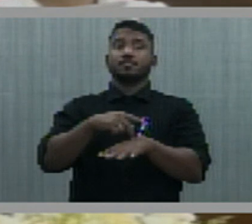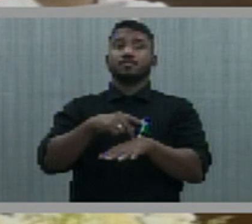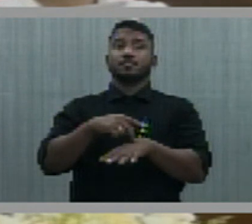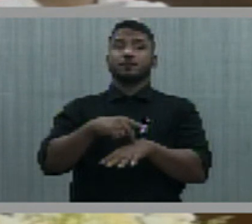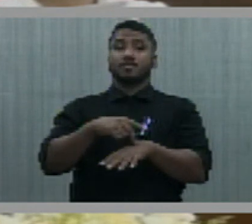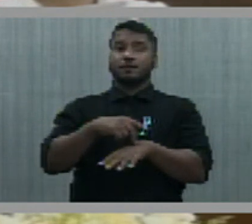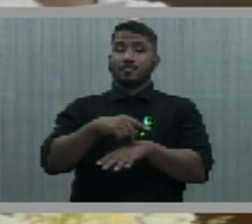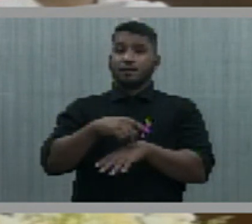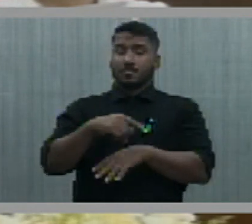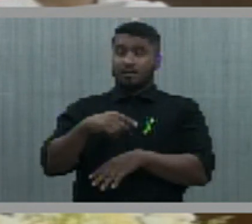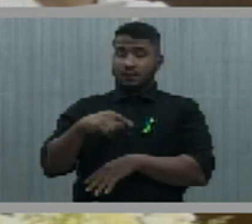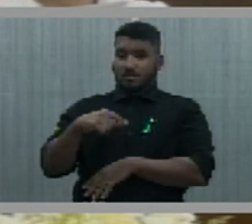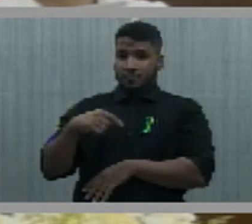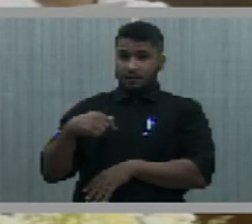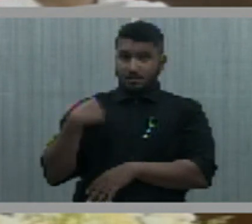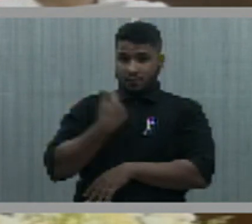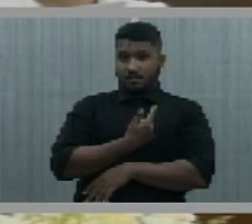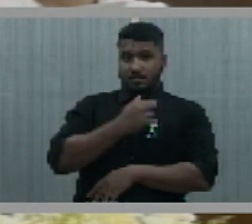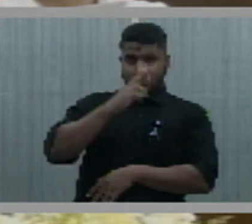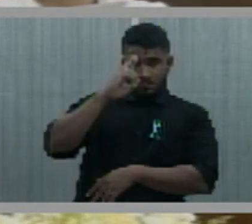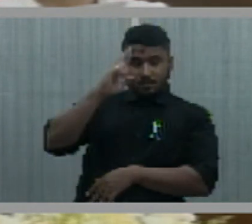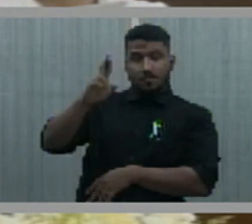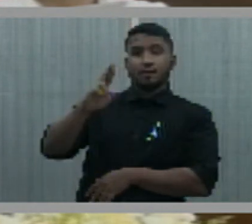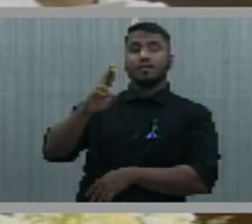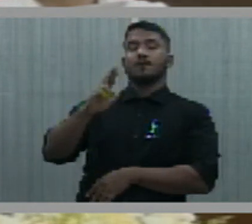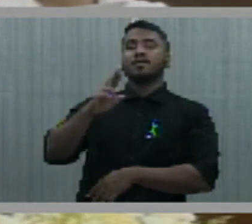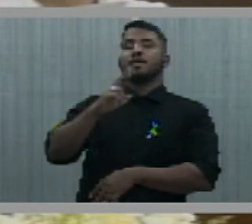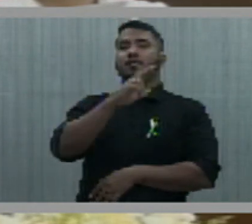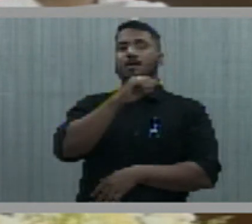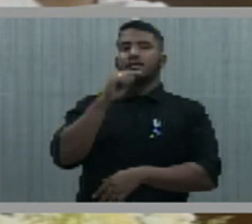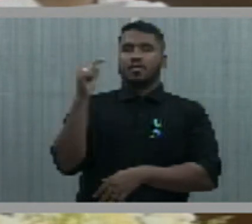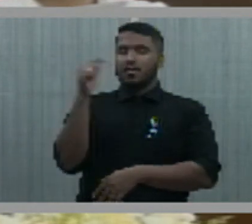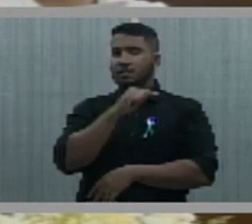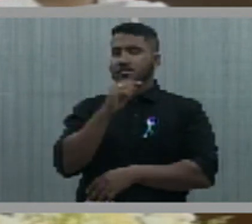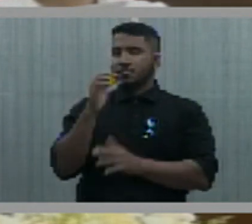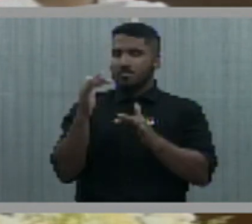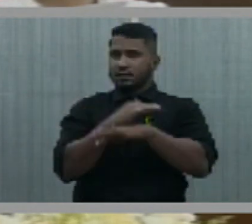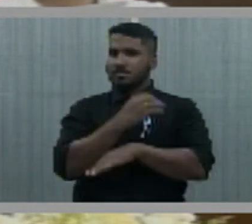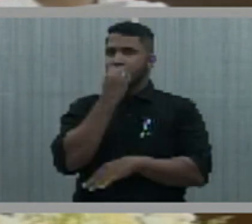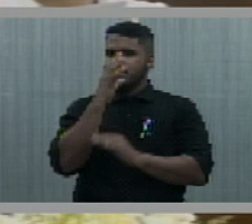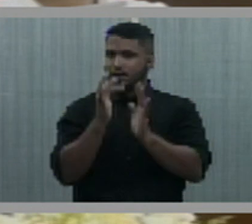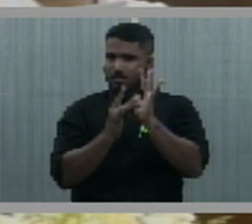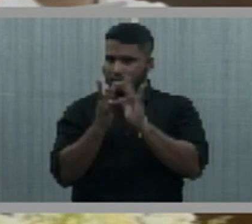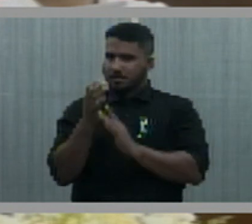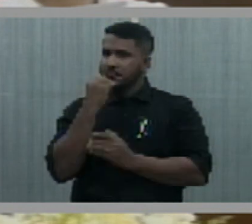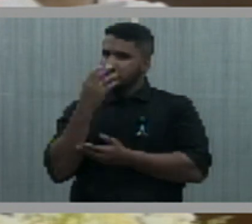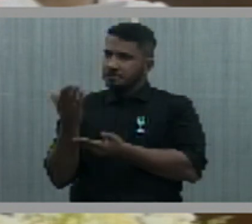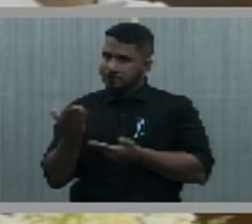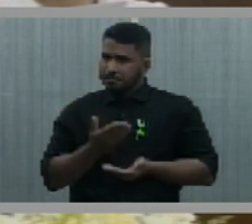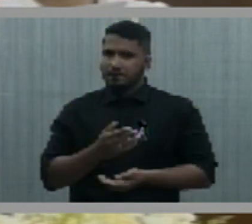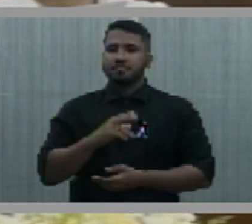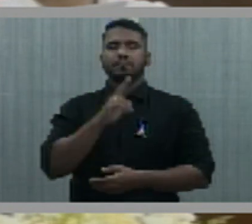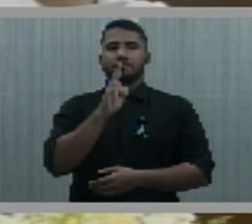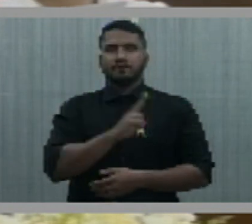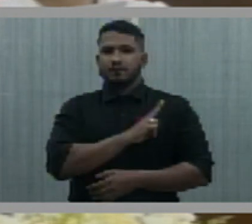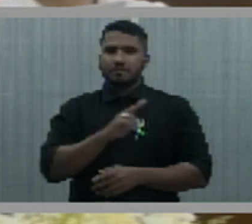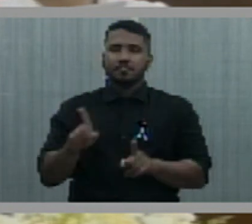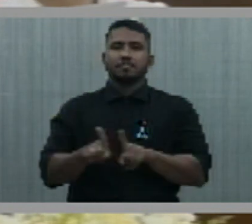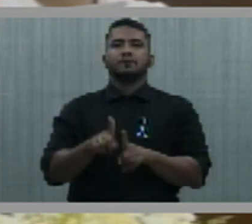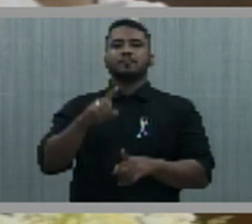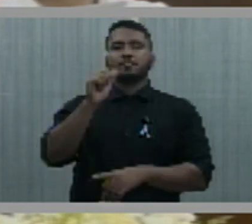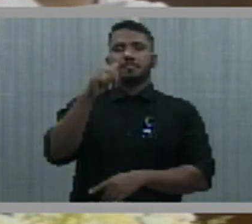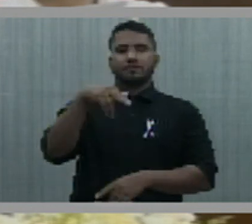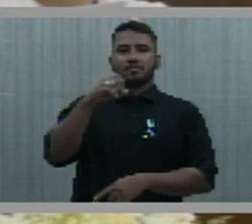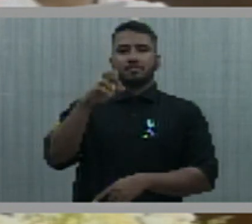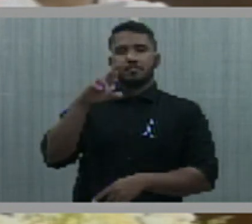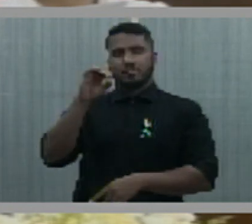De Nossa Senhora das Mercês de Bom Jesus. Seja bem-vindo, Padre. Padre Anderson Fábio.